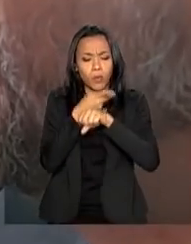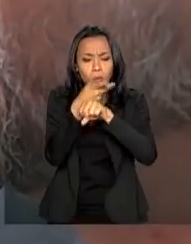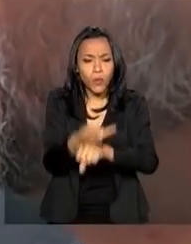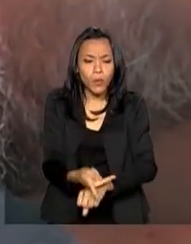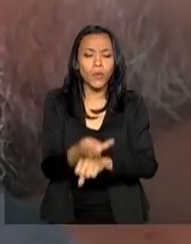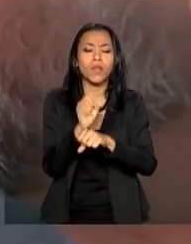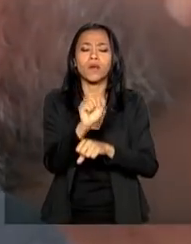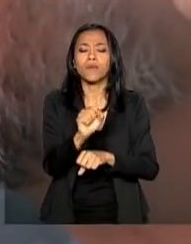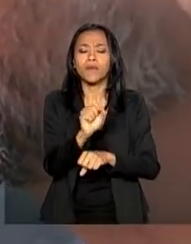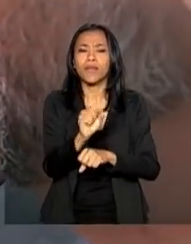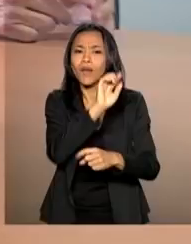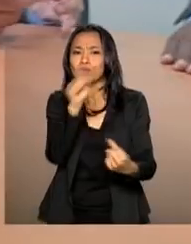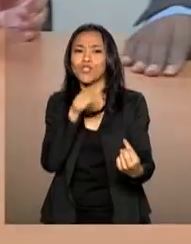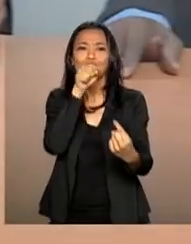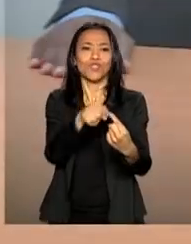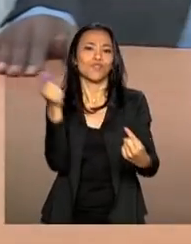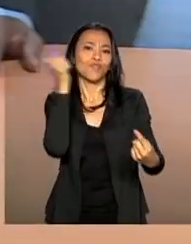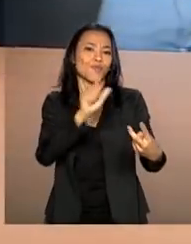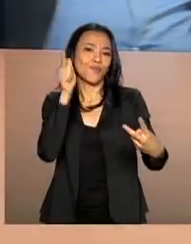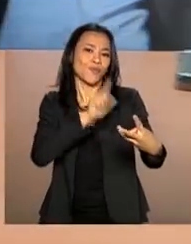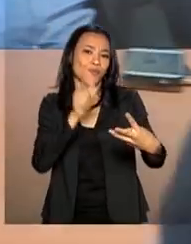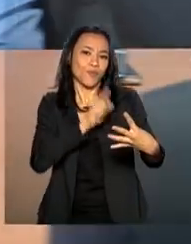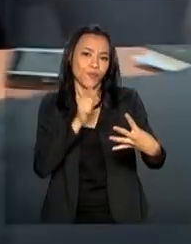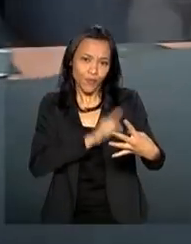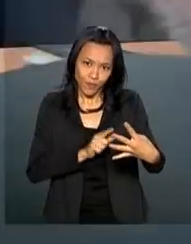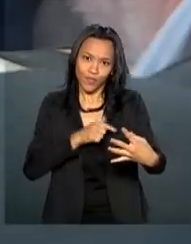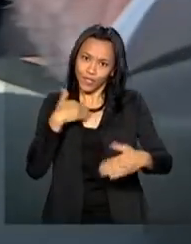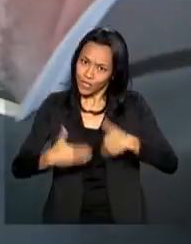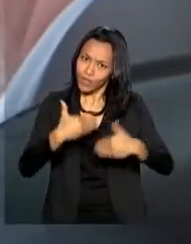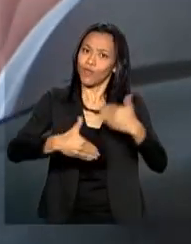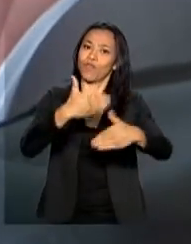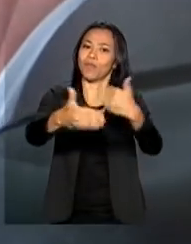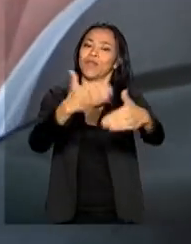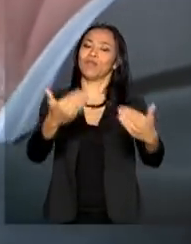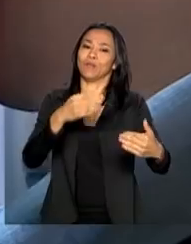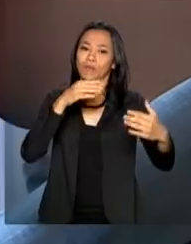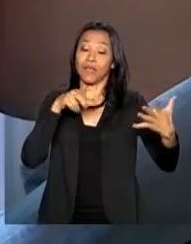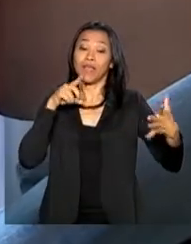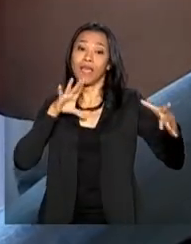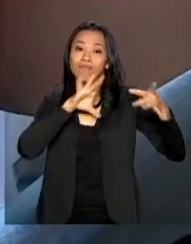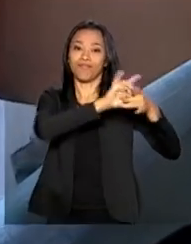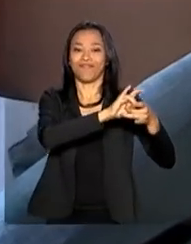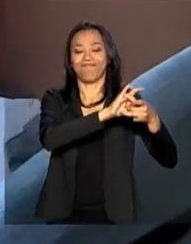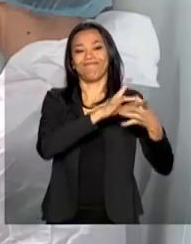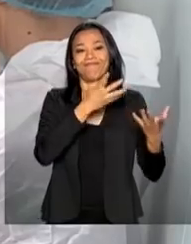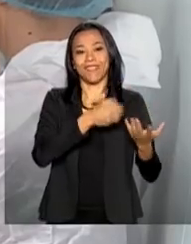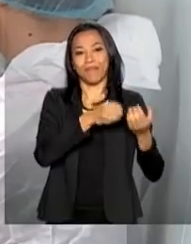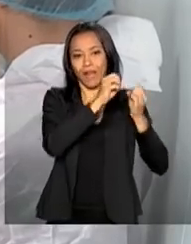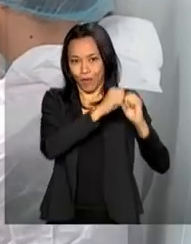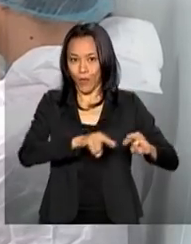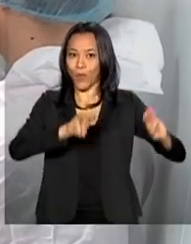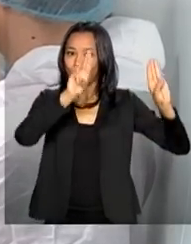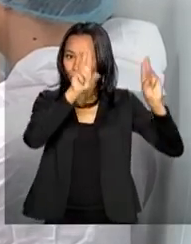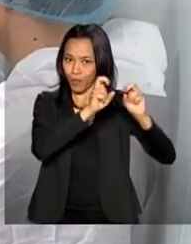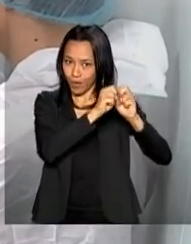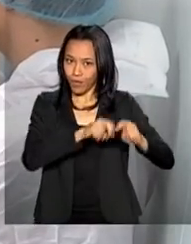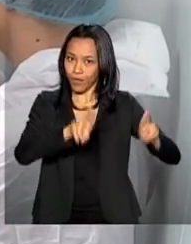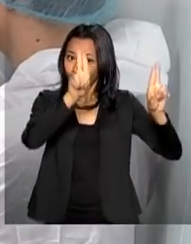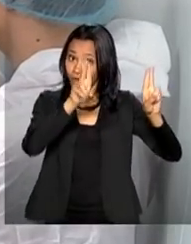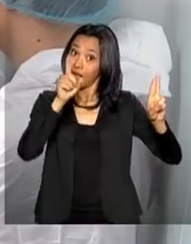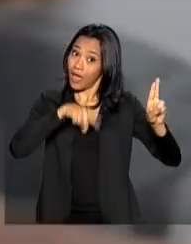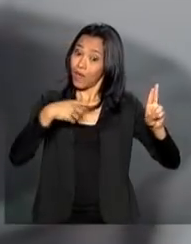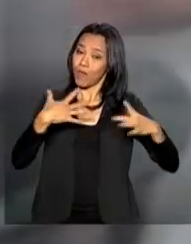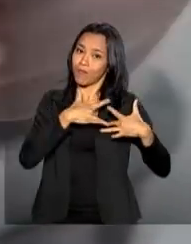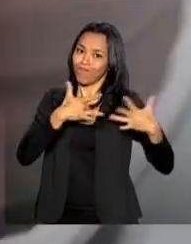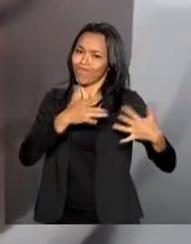com o alcance dos Objetivos de Desenvolvimento Sustentável das Nações Unidas em Moçambique. Solidariedade